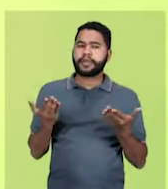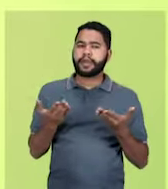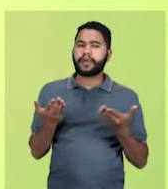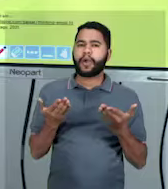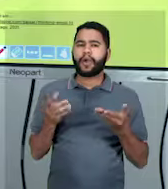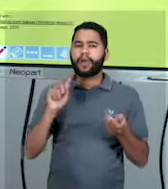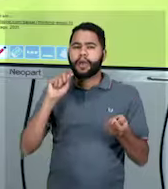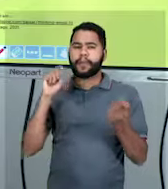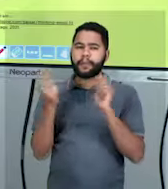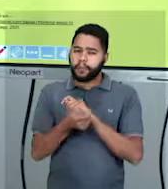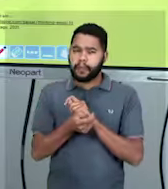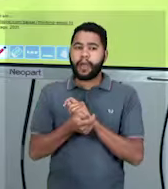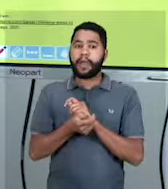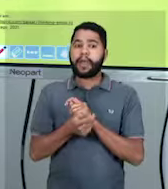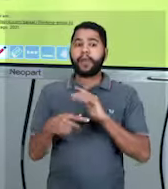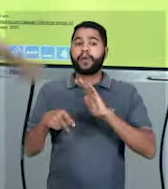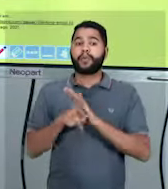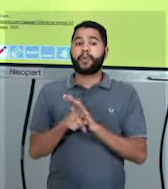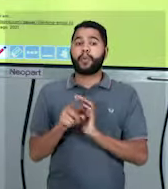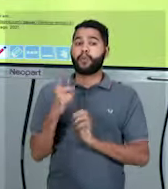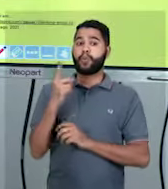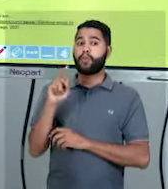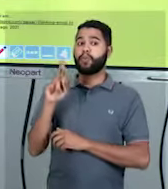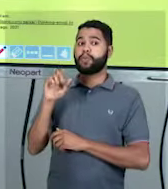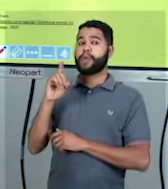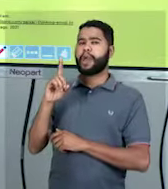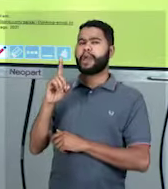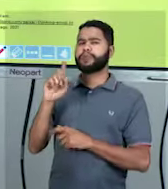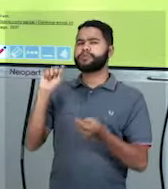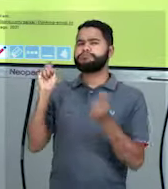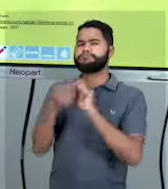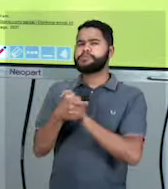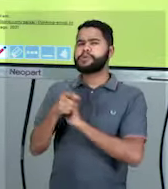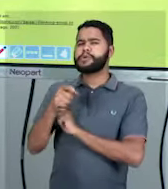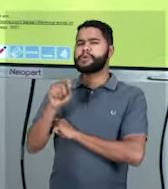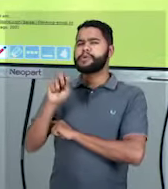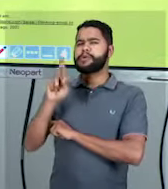aqui. Quanto que mede um radiano em graus? Pensa aí um pouquinho.